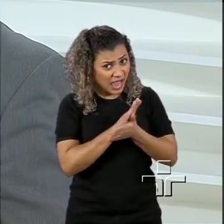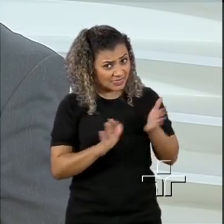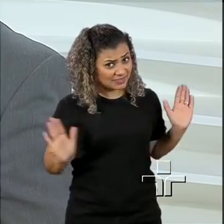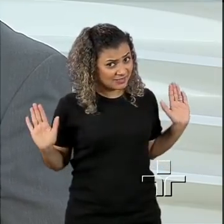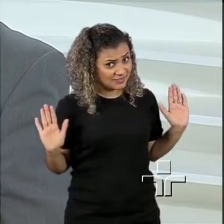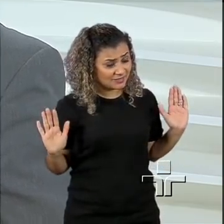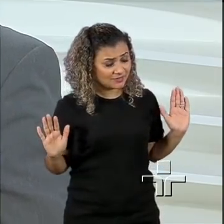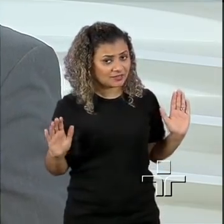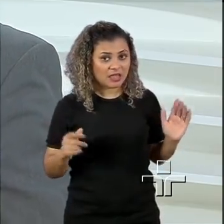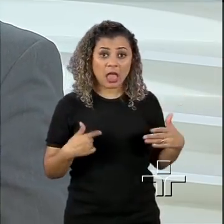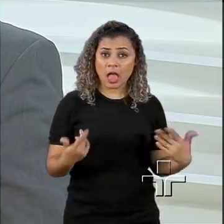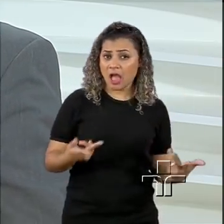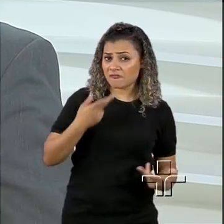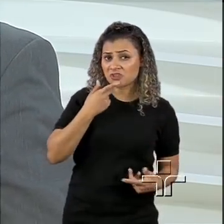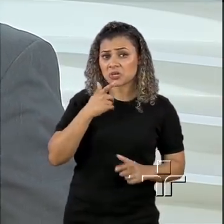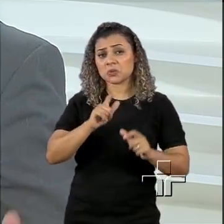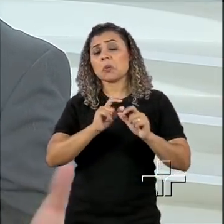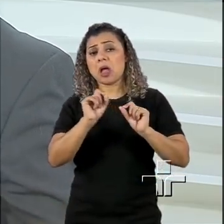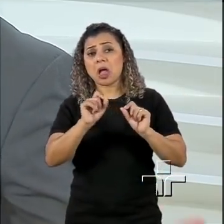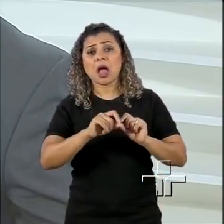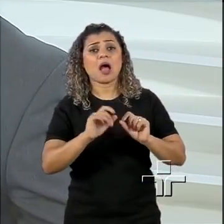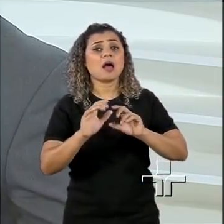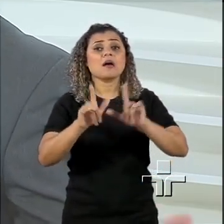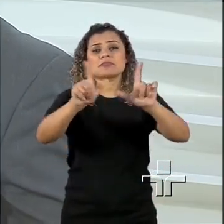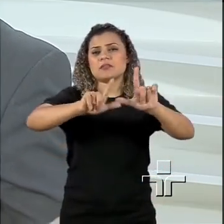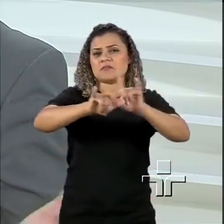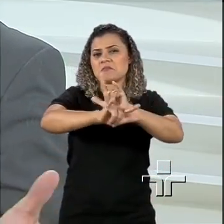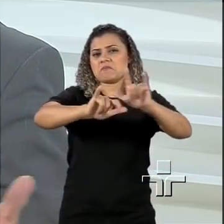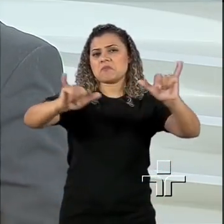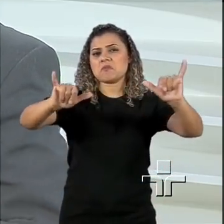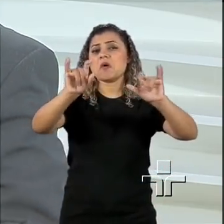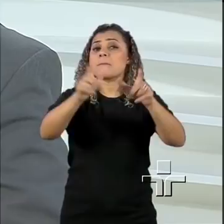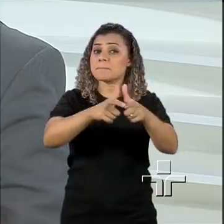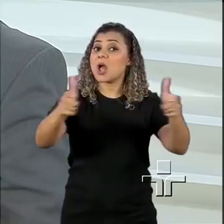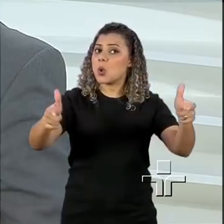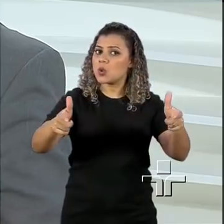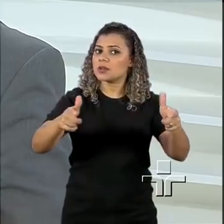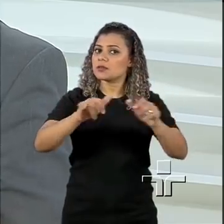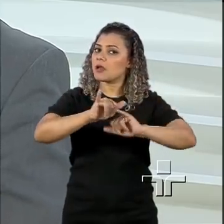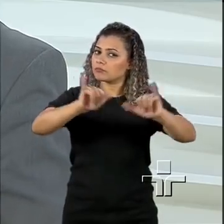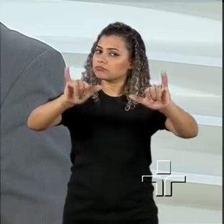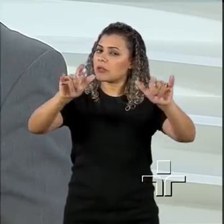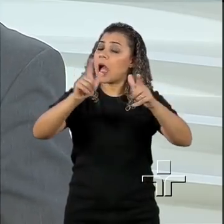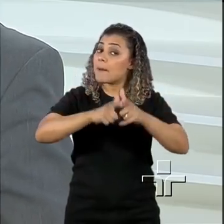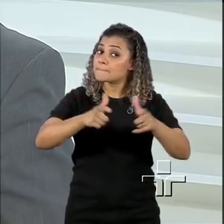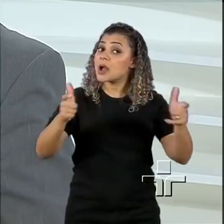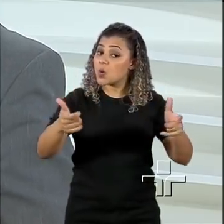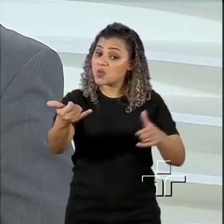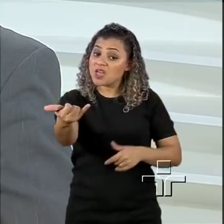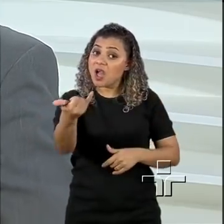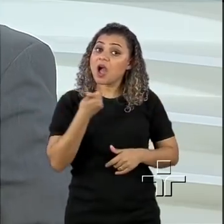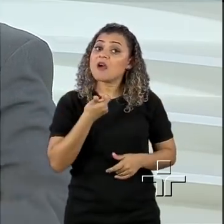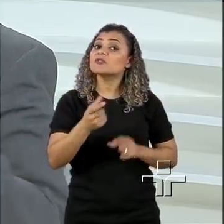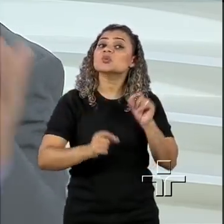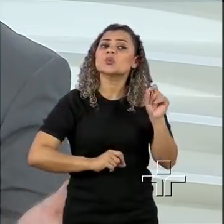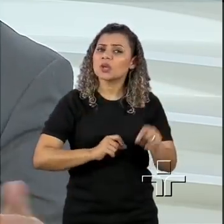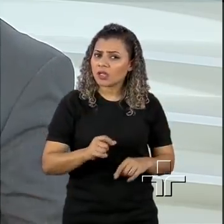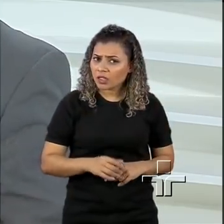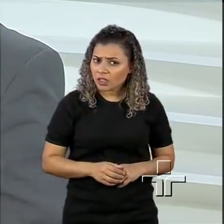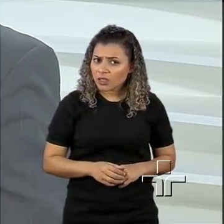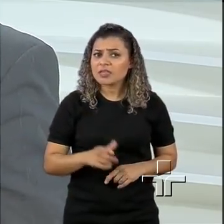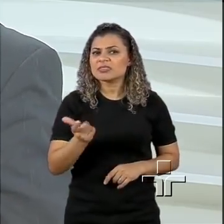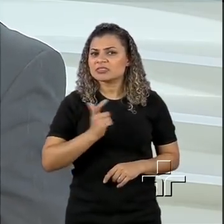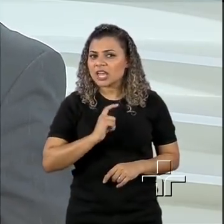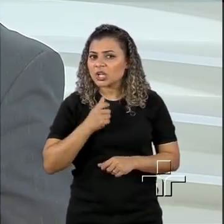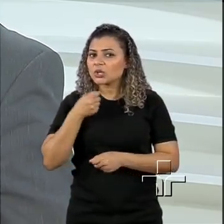o PT, a grande imprensa, nem todas, vocês não podem falar toda tal, evidentemente tem suas exceções, tem o bom jornalismo e o mau